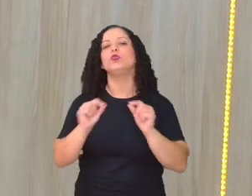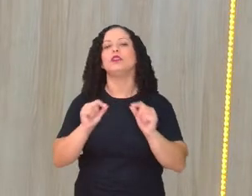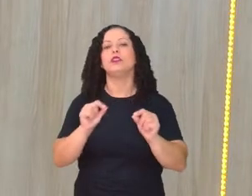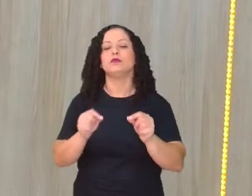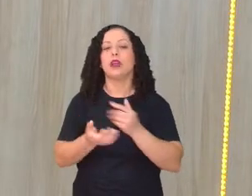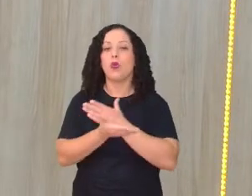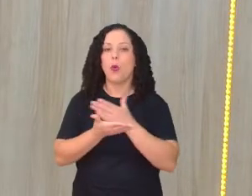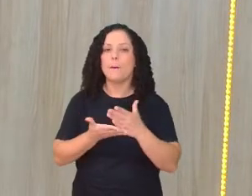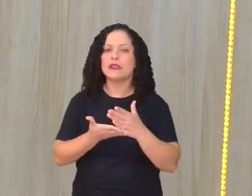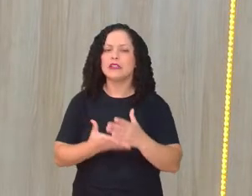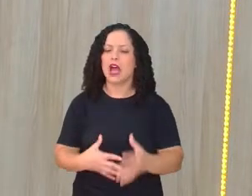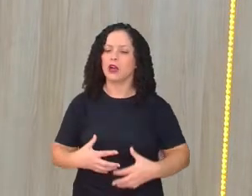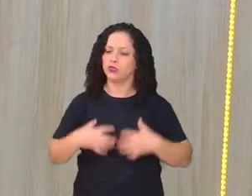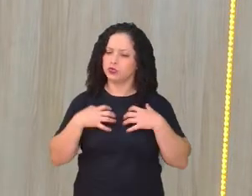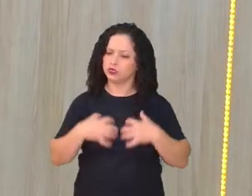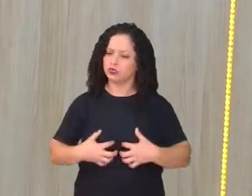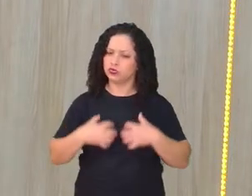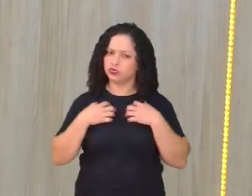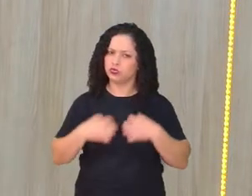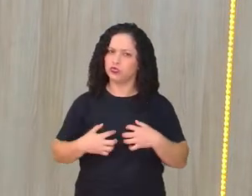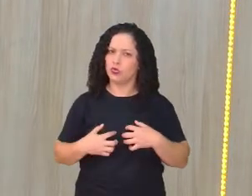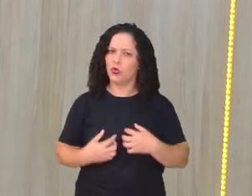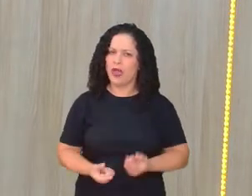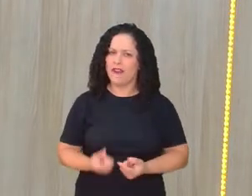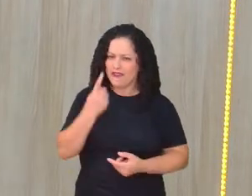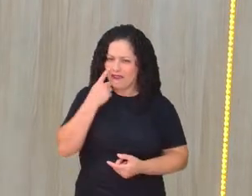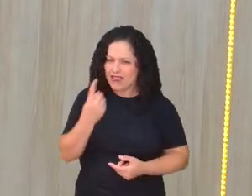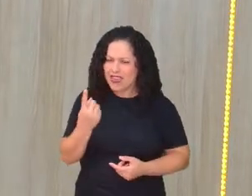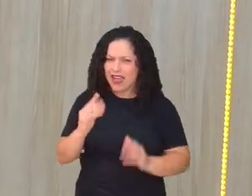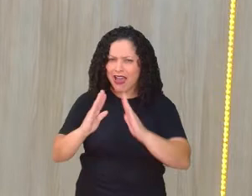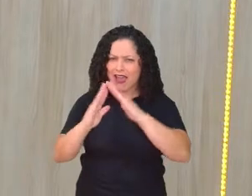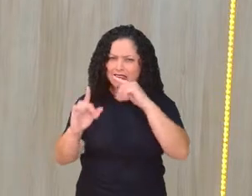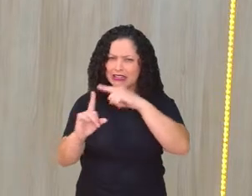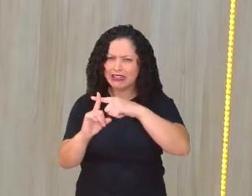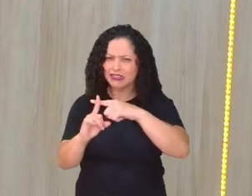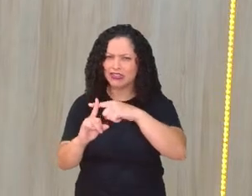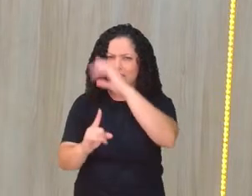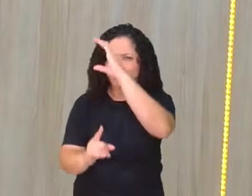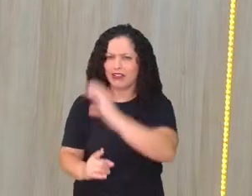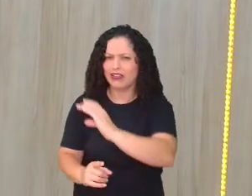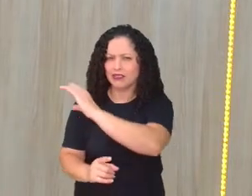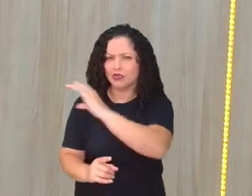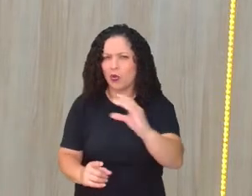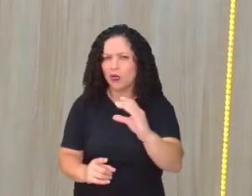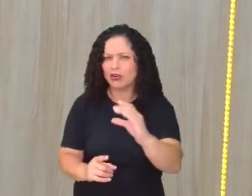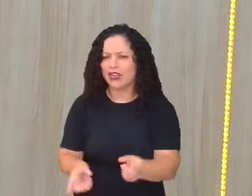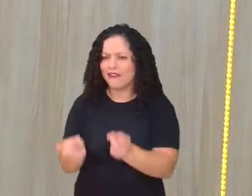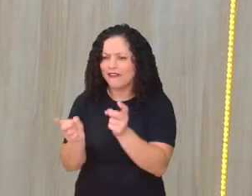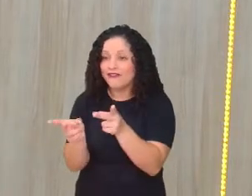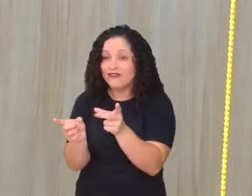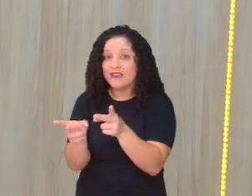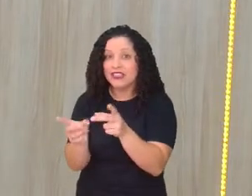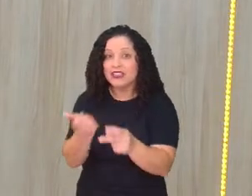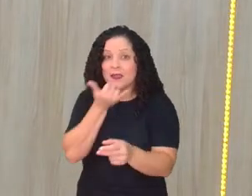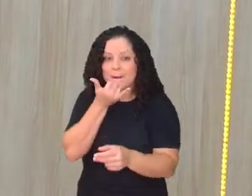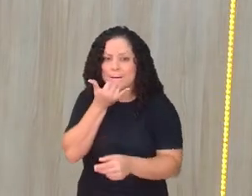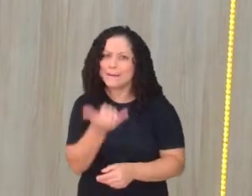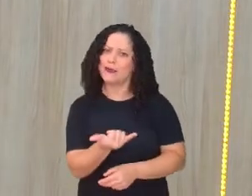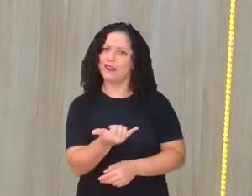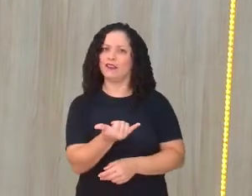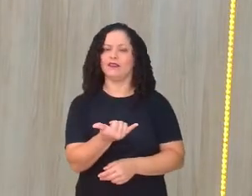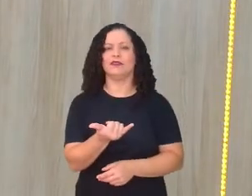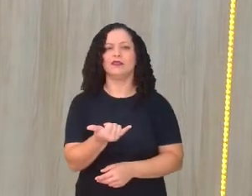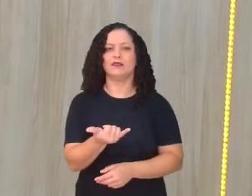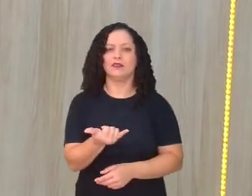começaram a se revoltar porque a igreja passou a cobrar por uma coisa que ela oferecia de graça, certo? E